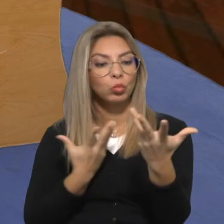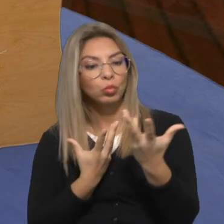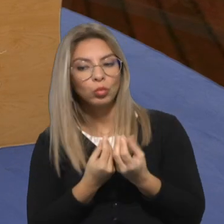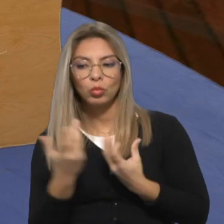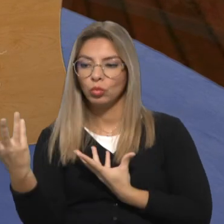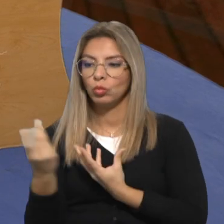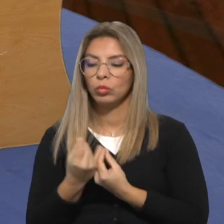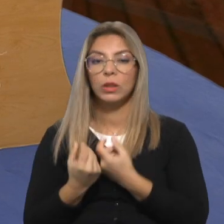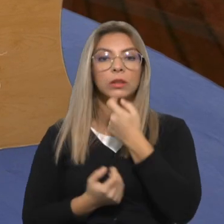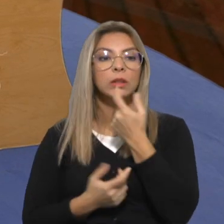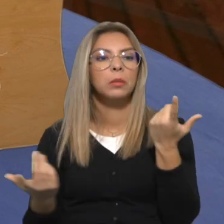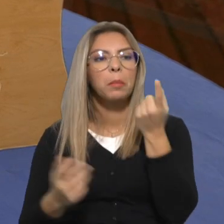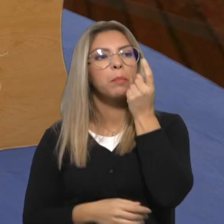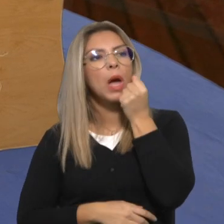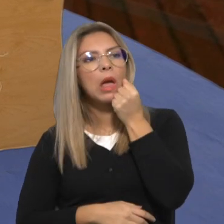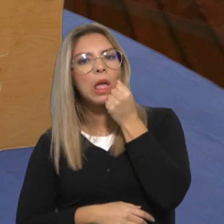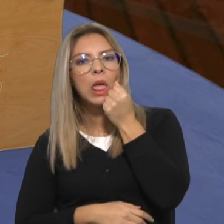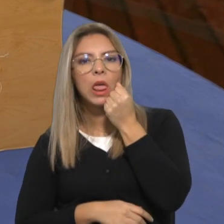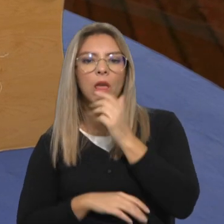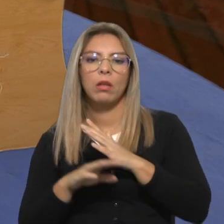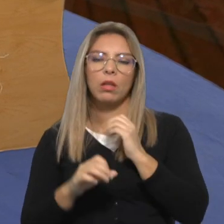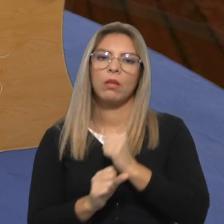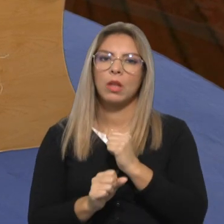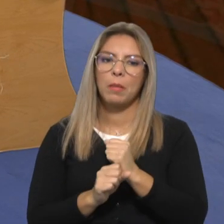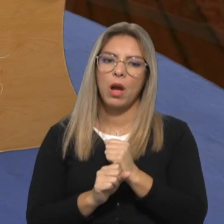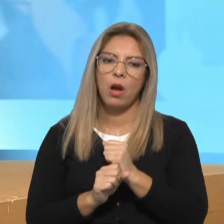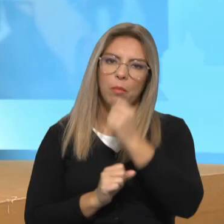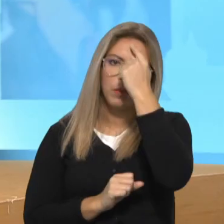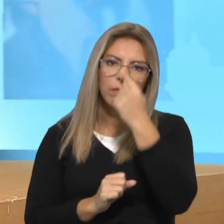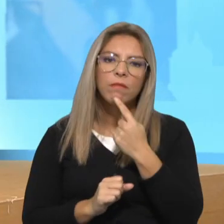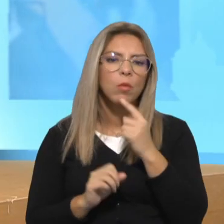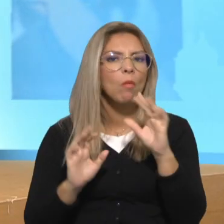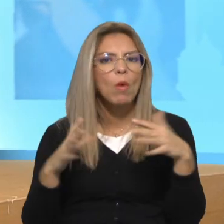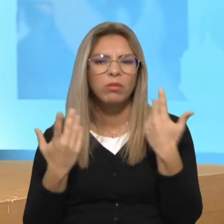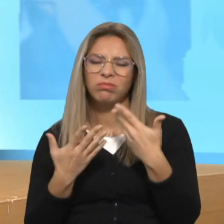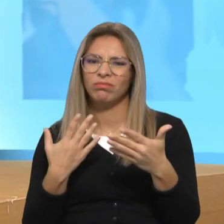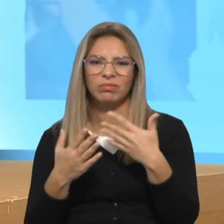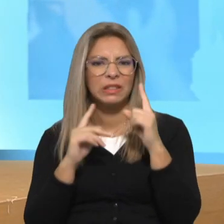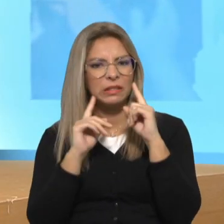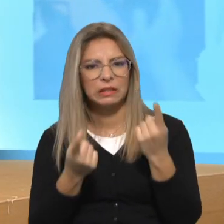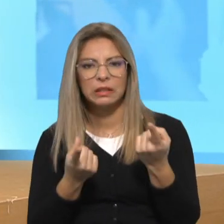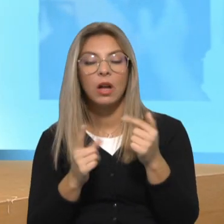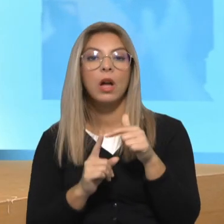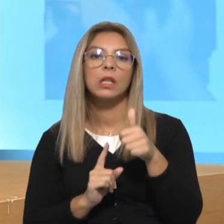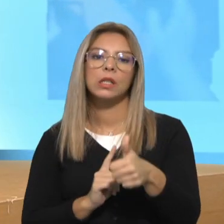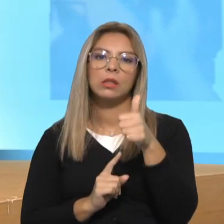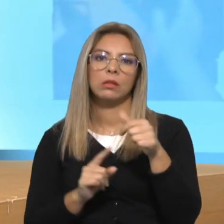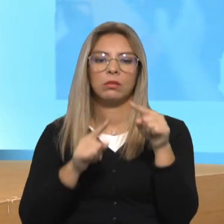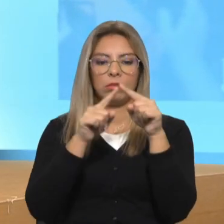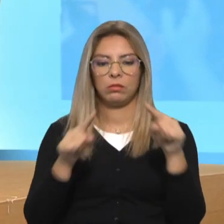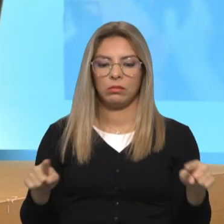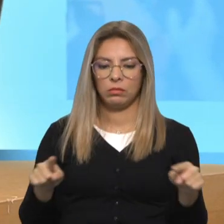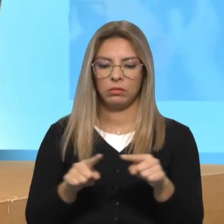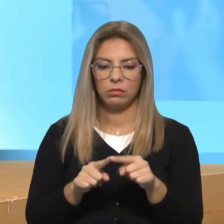pai. Quer dizer, porque, de facto, esse é tão importante como o filho, à maneira da Trindade. Quer dizer, eu acho que trazer a Trindade para